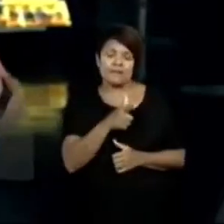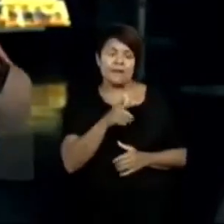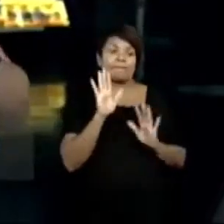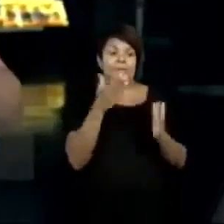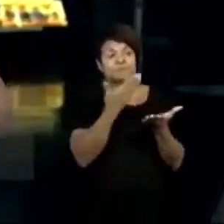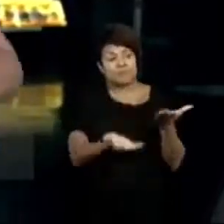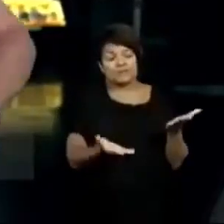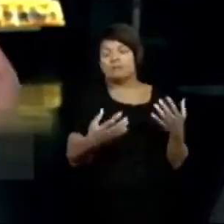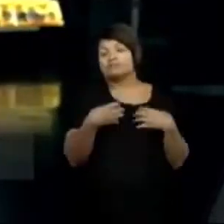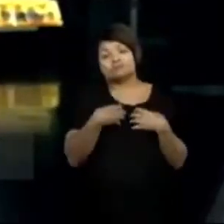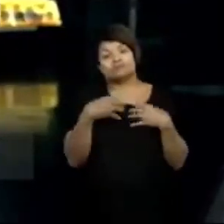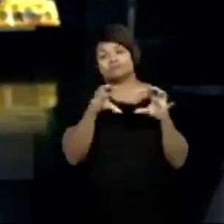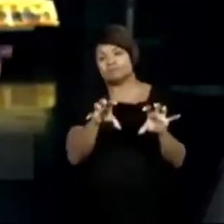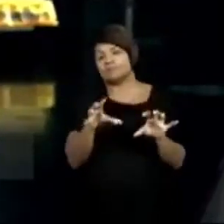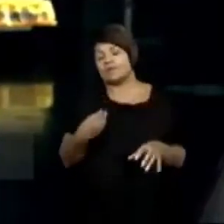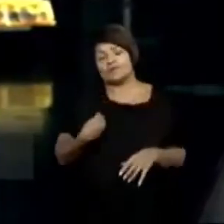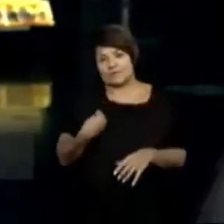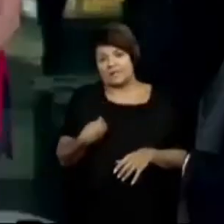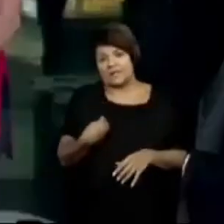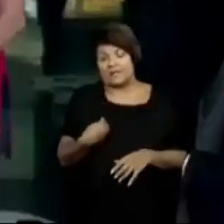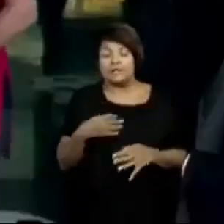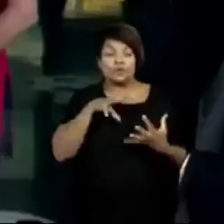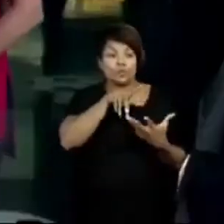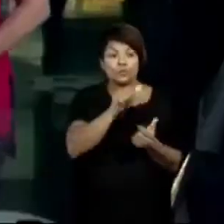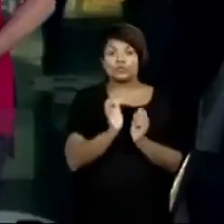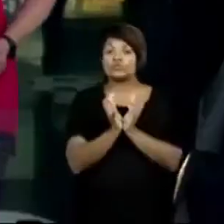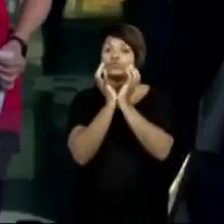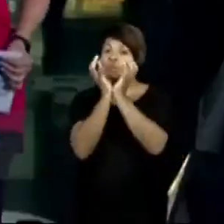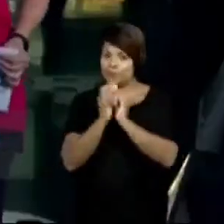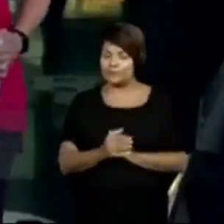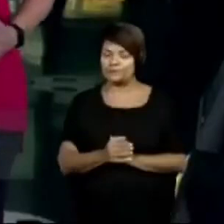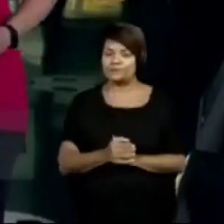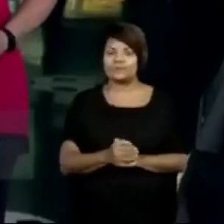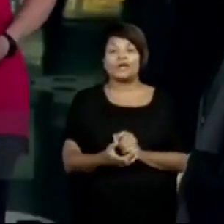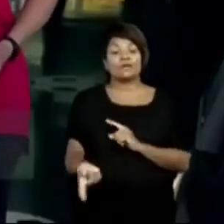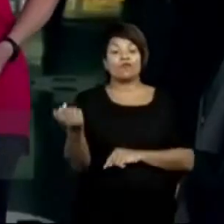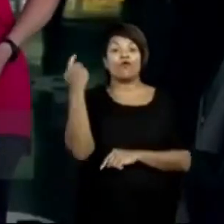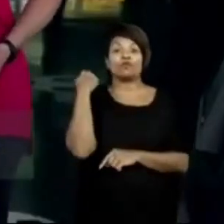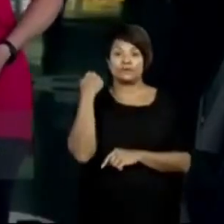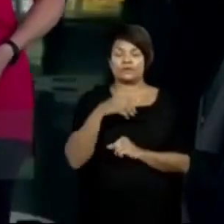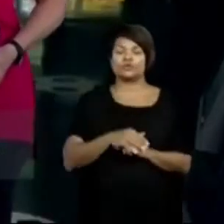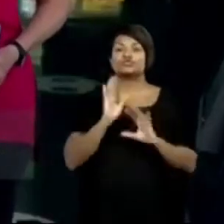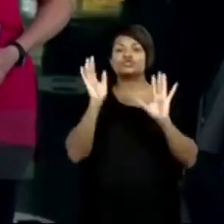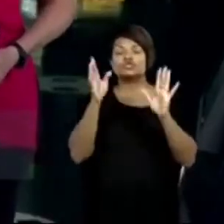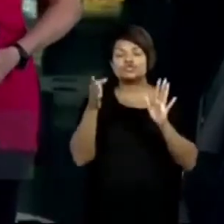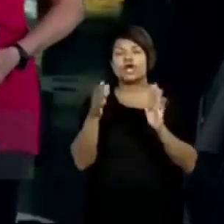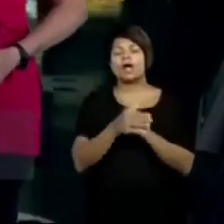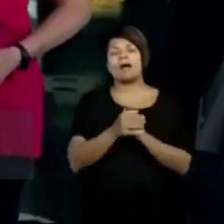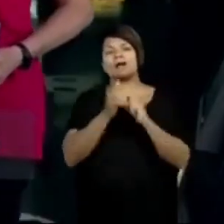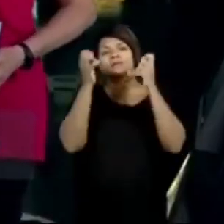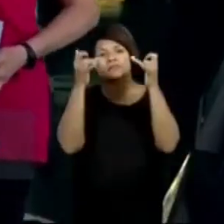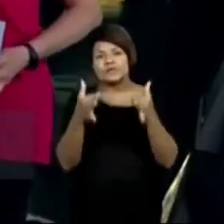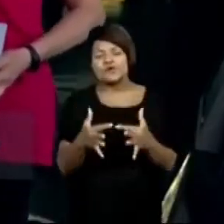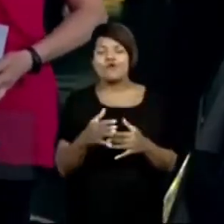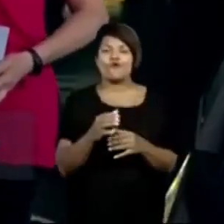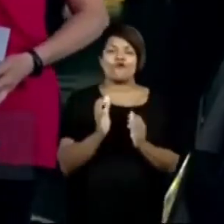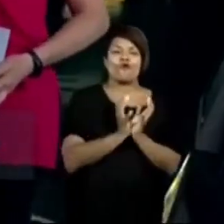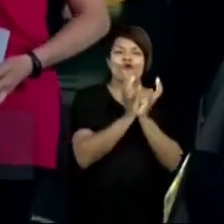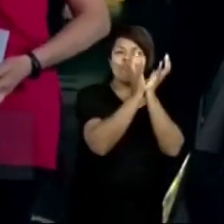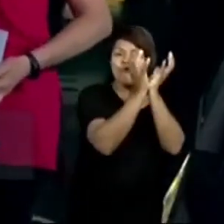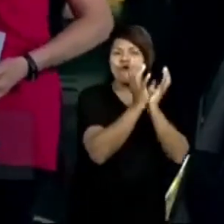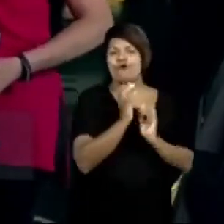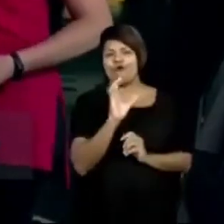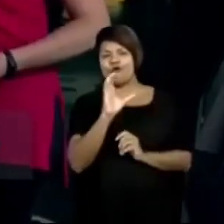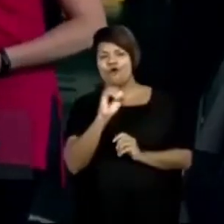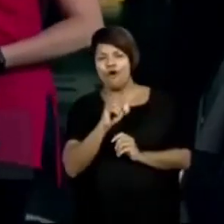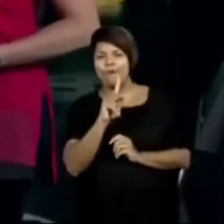faz parte. E aí nós estamos no mundo de Copa. Então, recapitulando, falamos um pouco aqui sobre as Copas do Mundo,